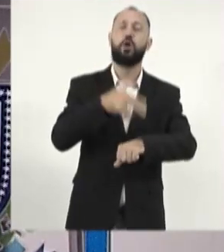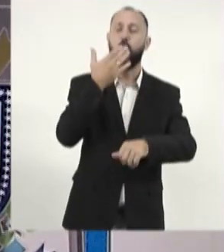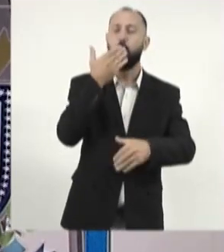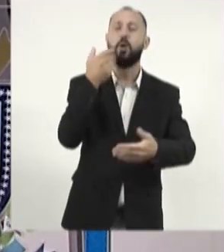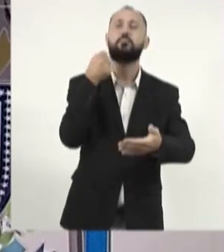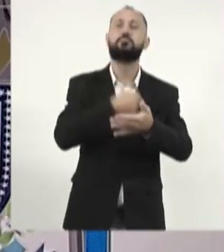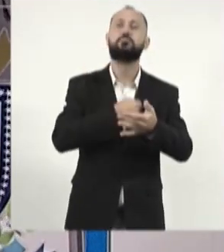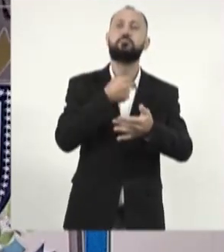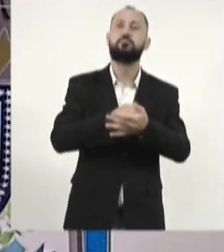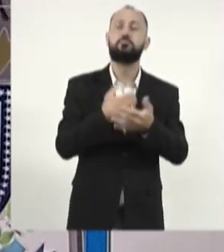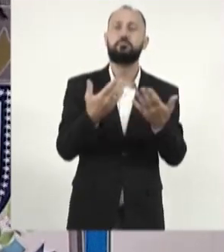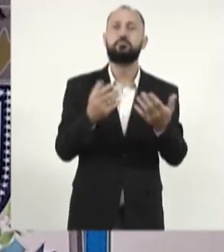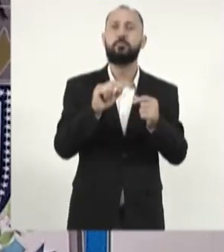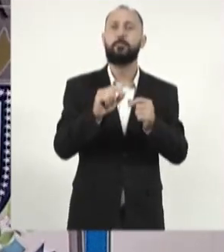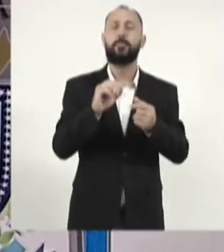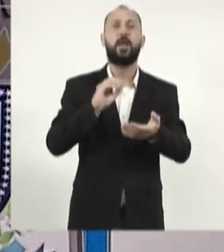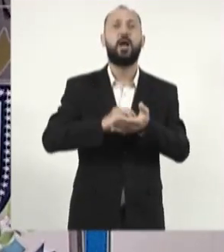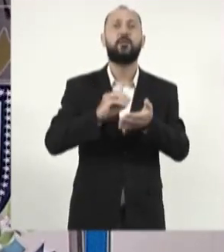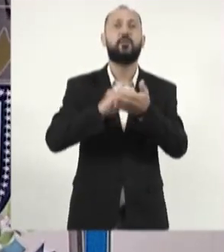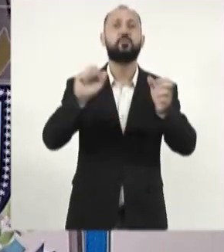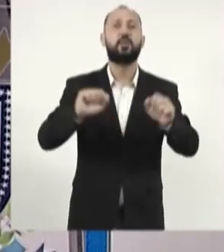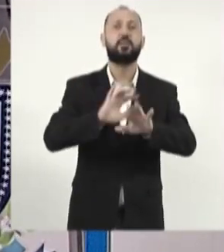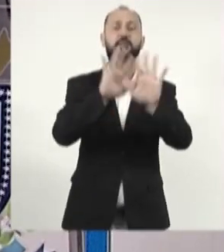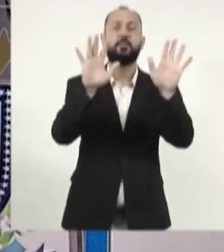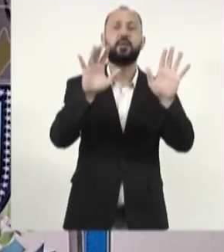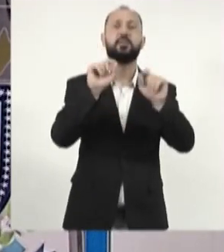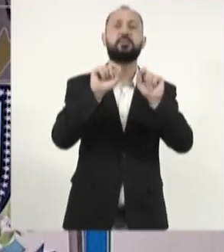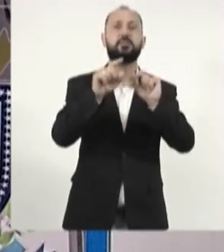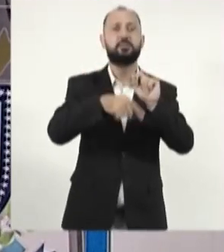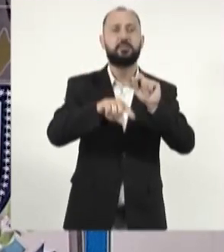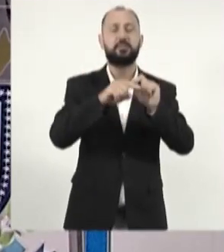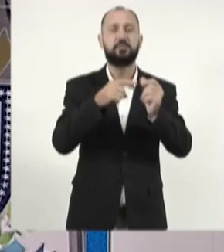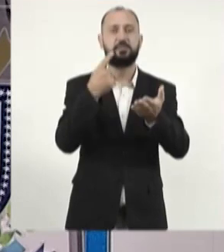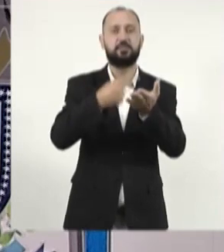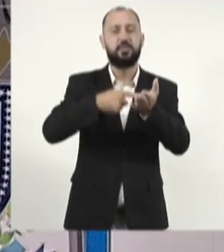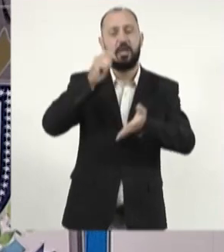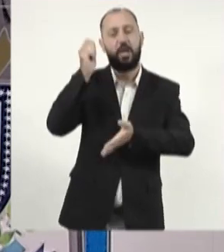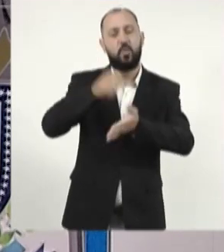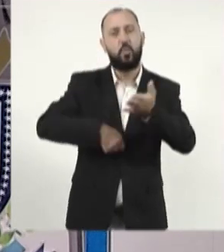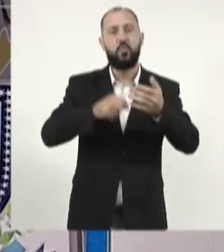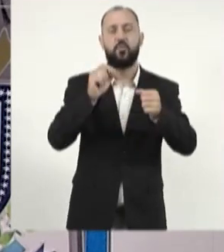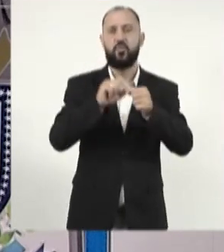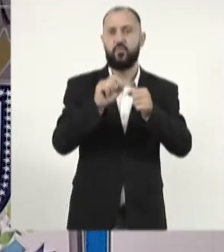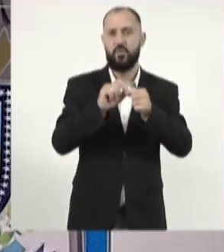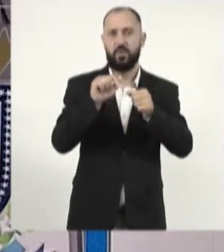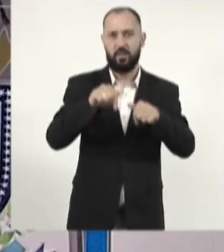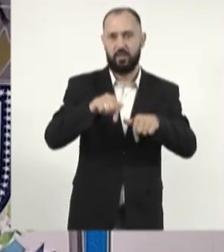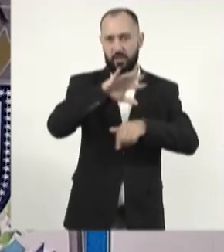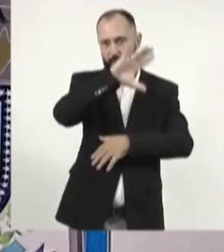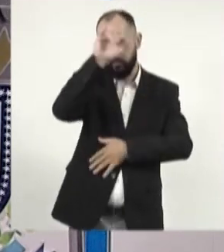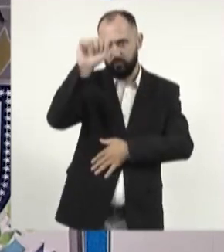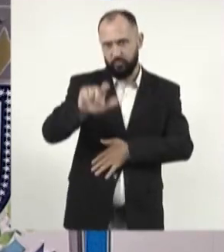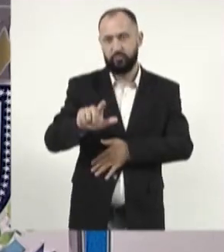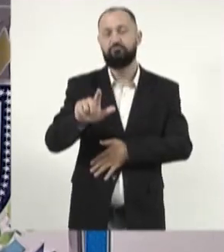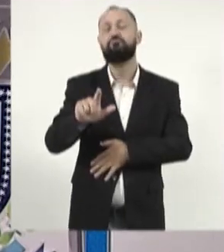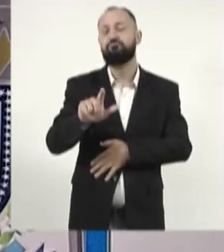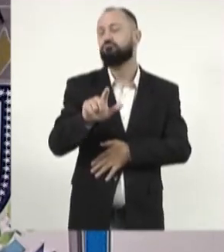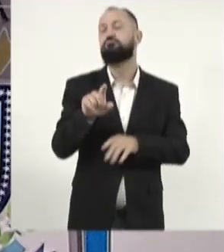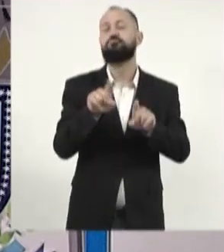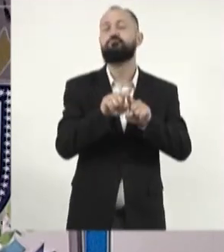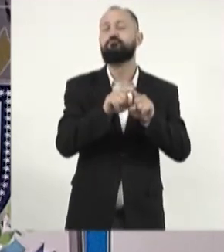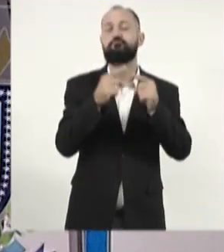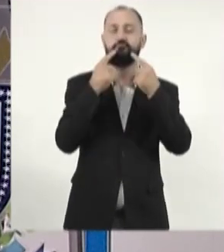cobrou a falta de transparência desses acordos que são firmados aqui em Mato Grosso do Sul e